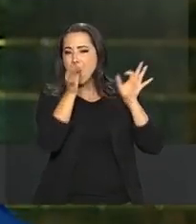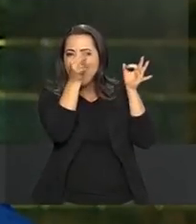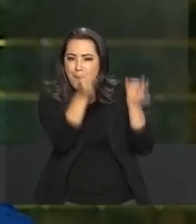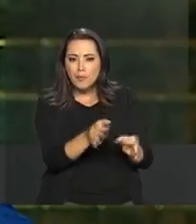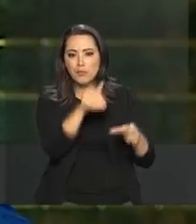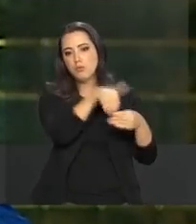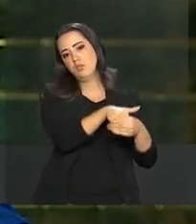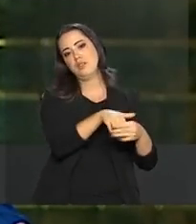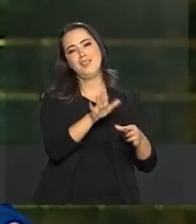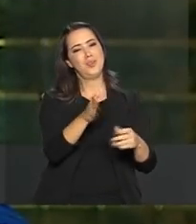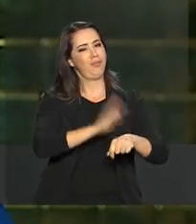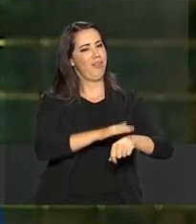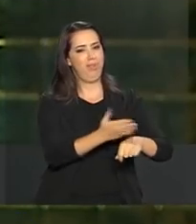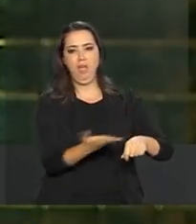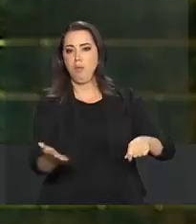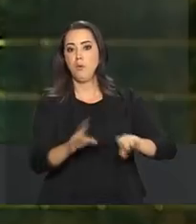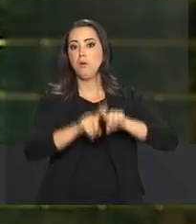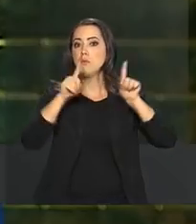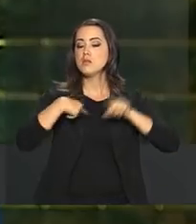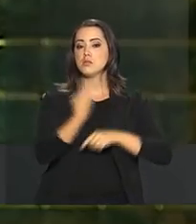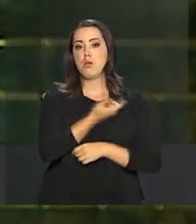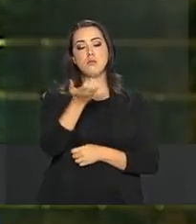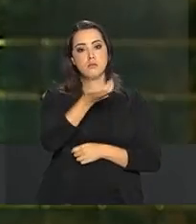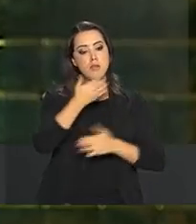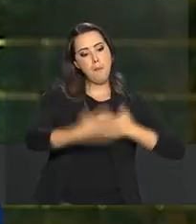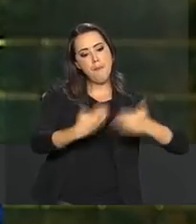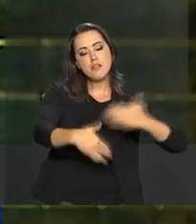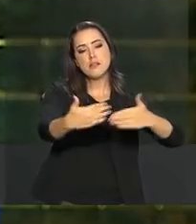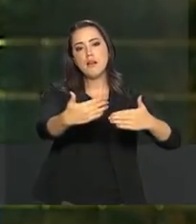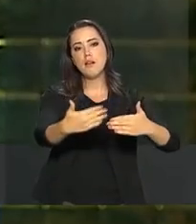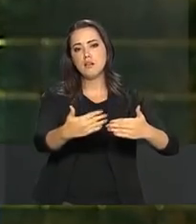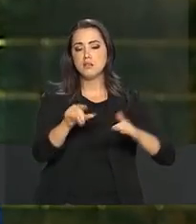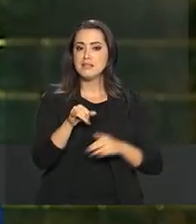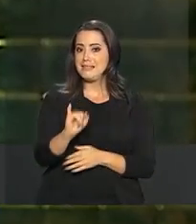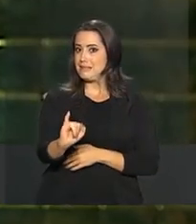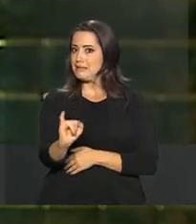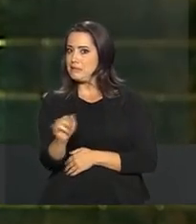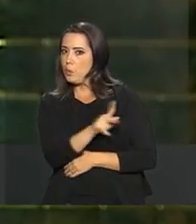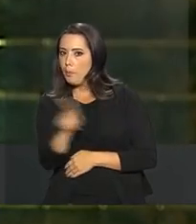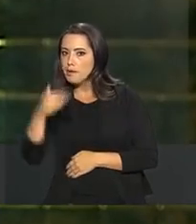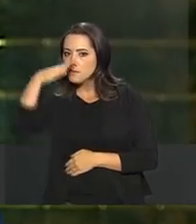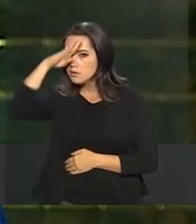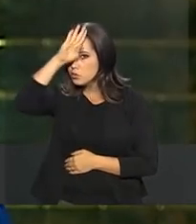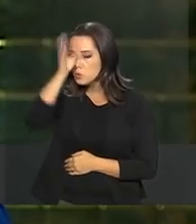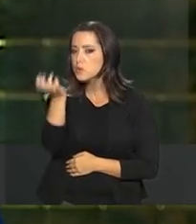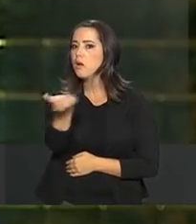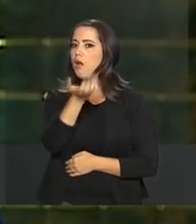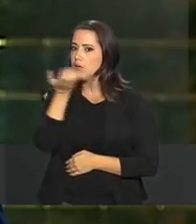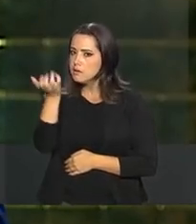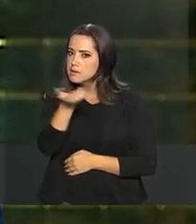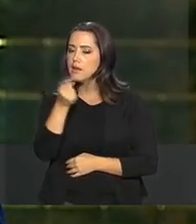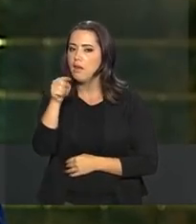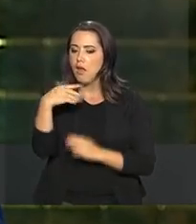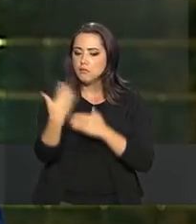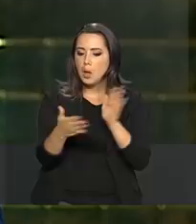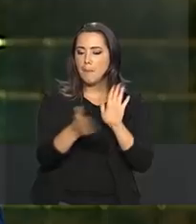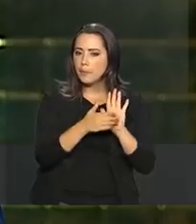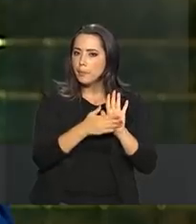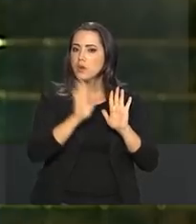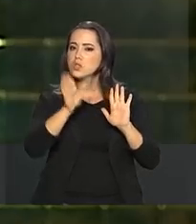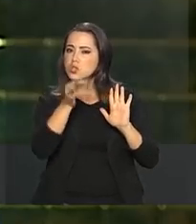evidentemente não batendo mas se nós quisermos avançar e se o presidente eleito quiser avançar na proposta que está